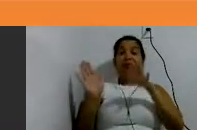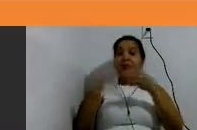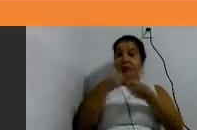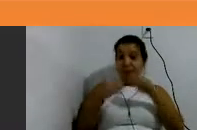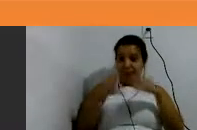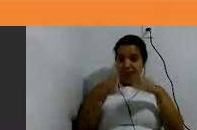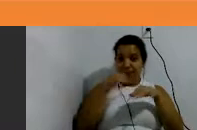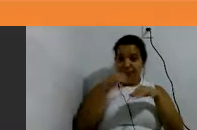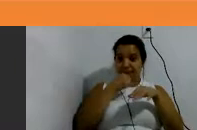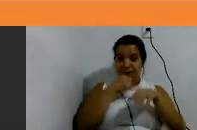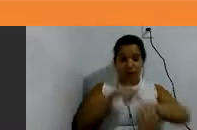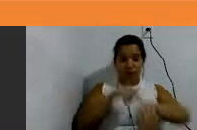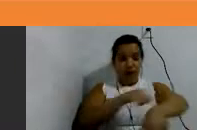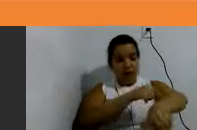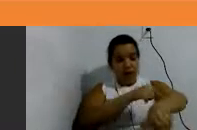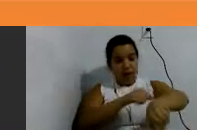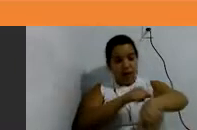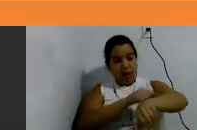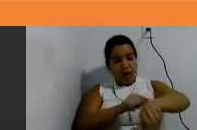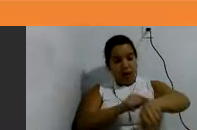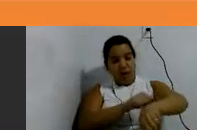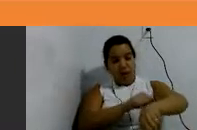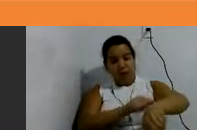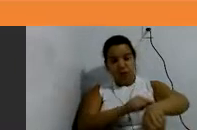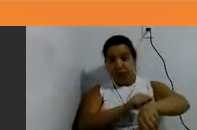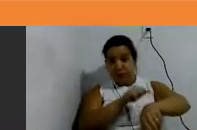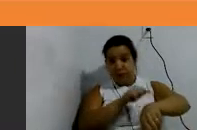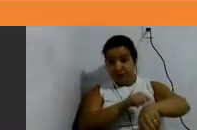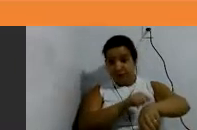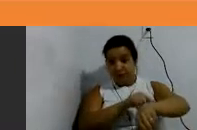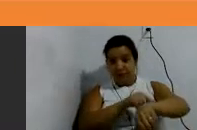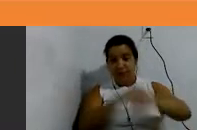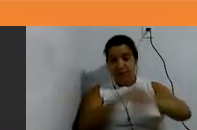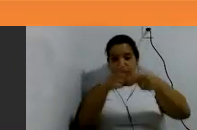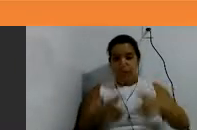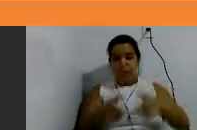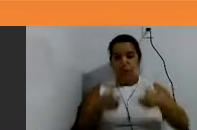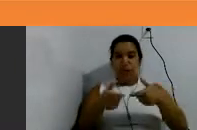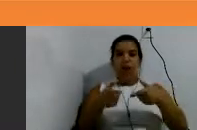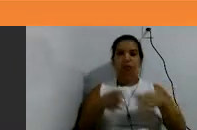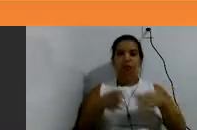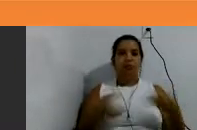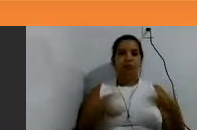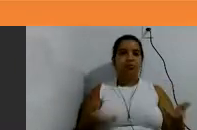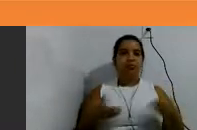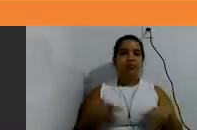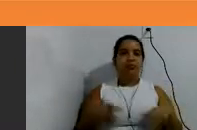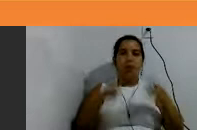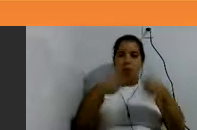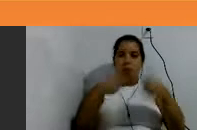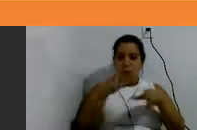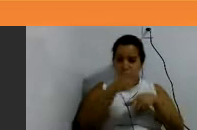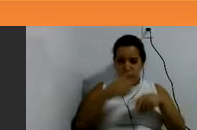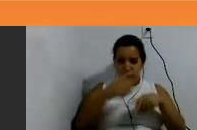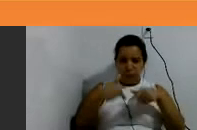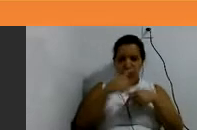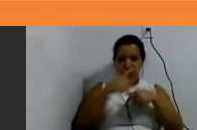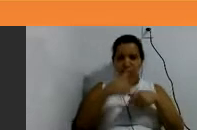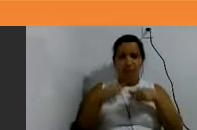a lesão, aí aquela lesão vai ficar dentro de uma garrafinha de cultura, com esse